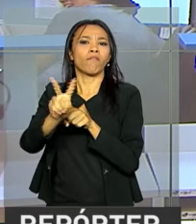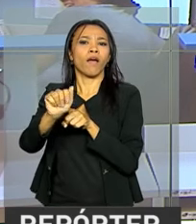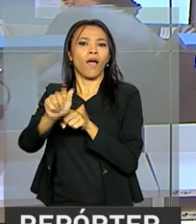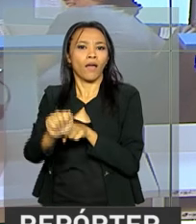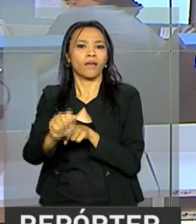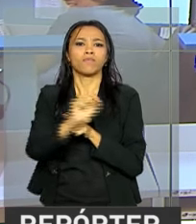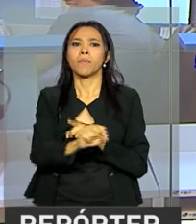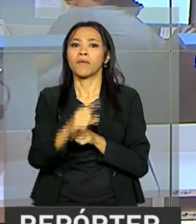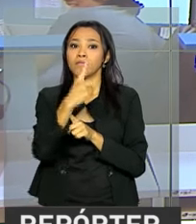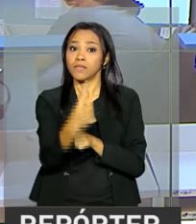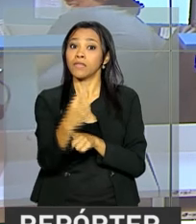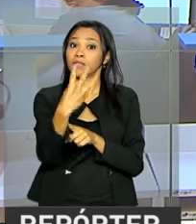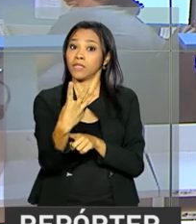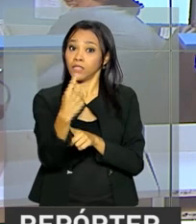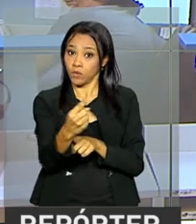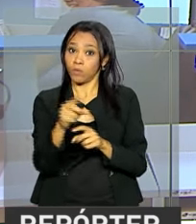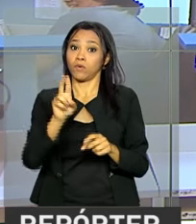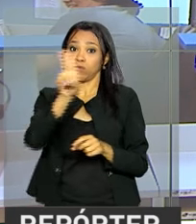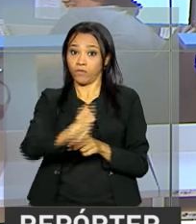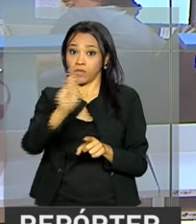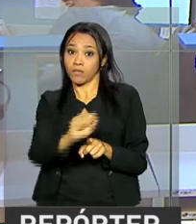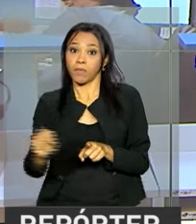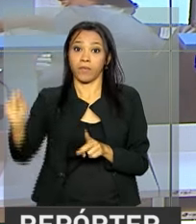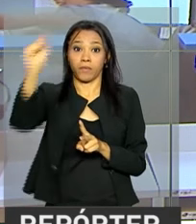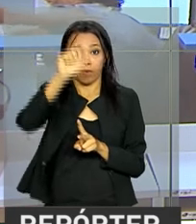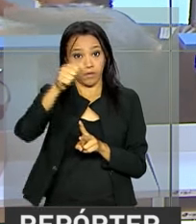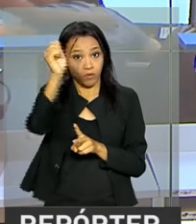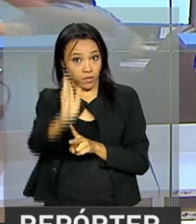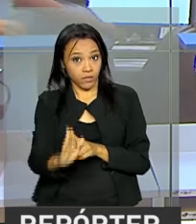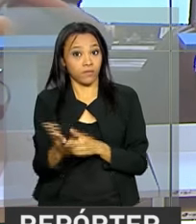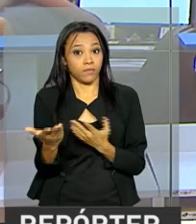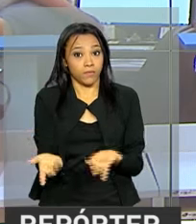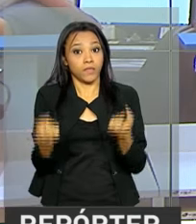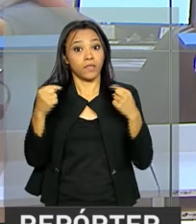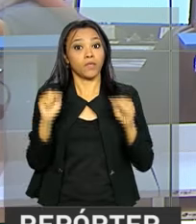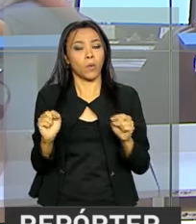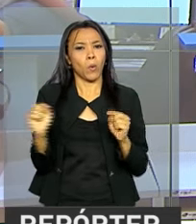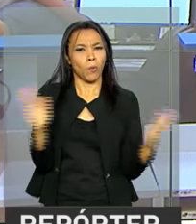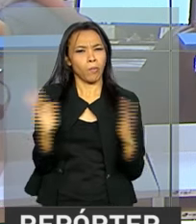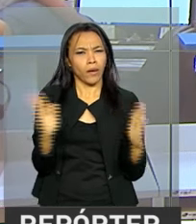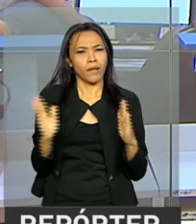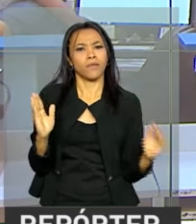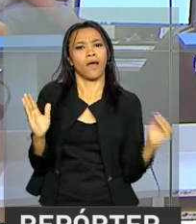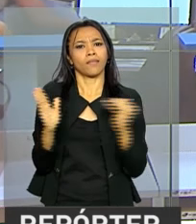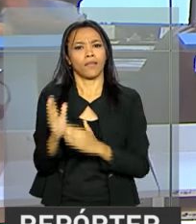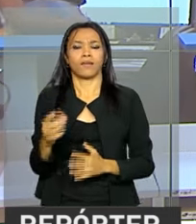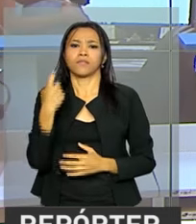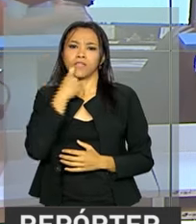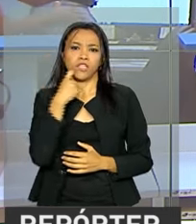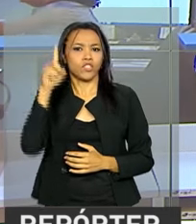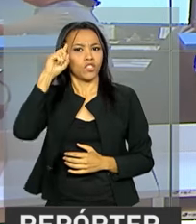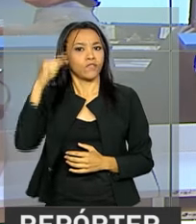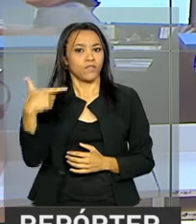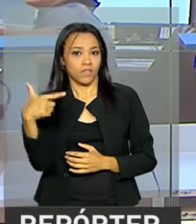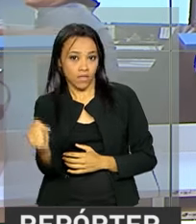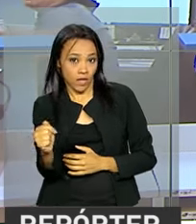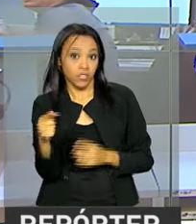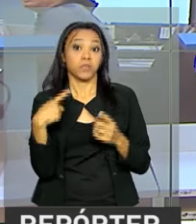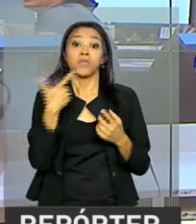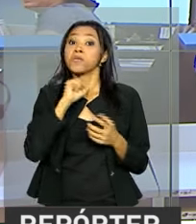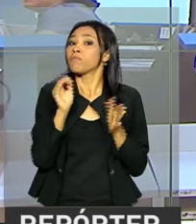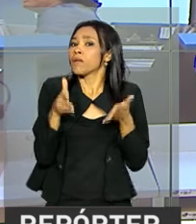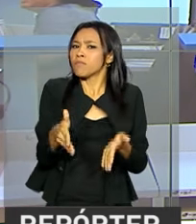131 instituições públicas de educação superior o brasil o prazo vai até sexta feira dia 27 pode